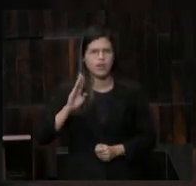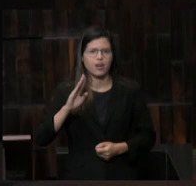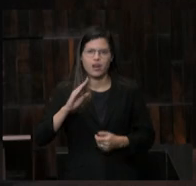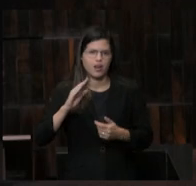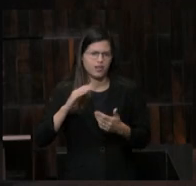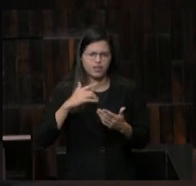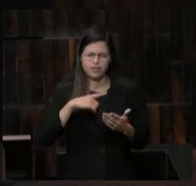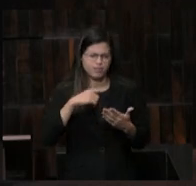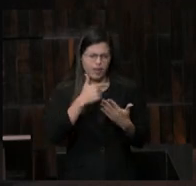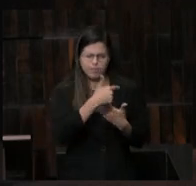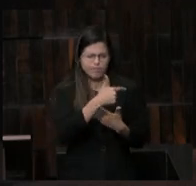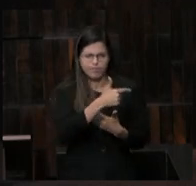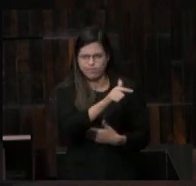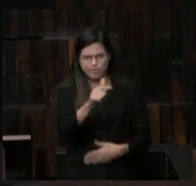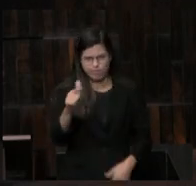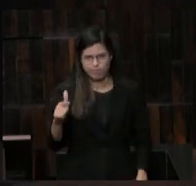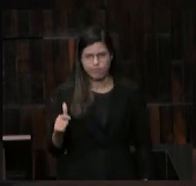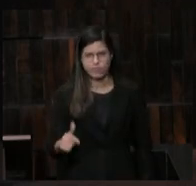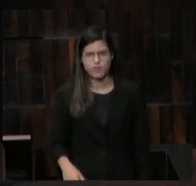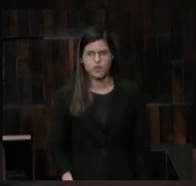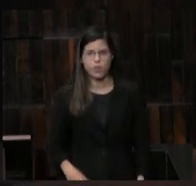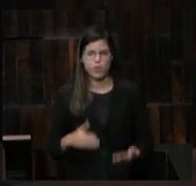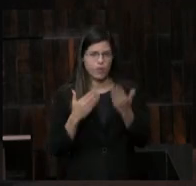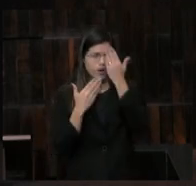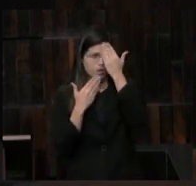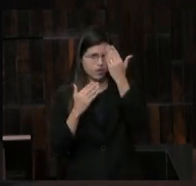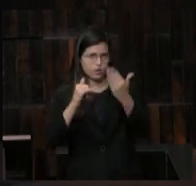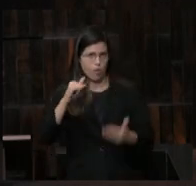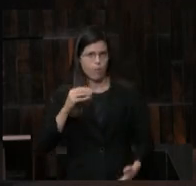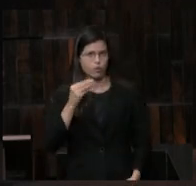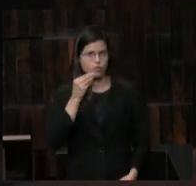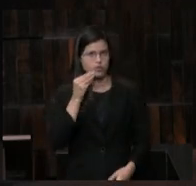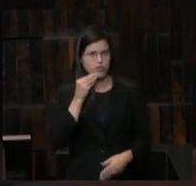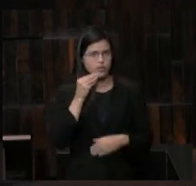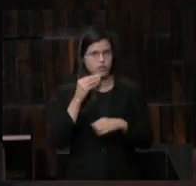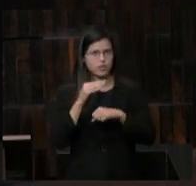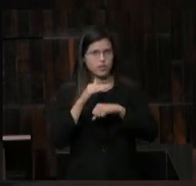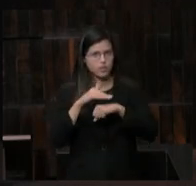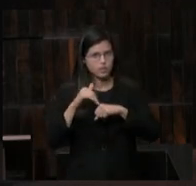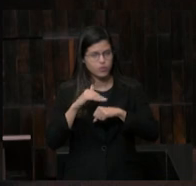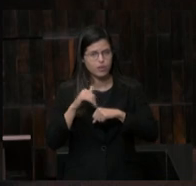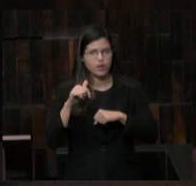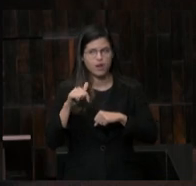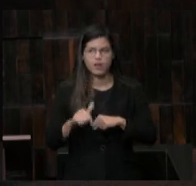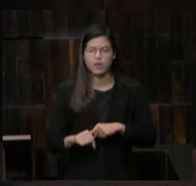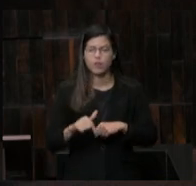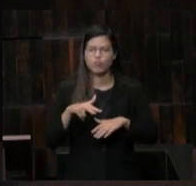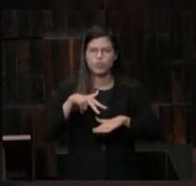sem mais delongas, agradeço essa oportunidade, o carinho de poder estar aqui, dando voz